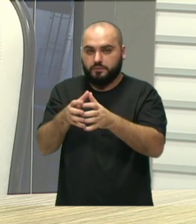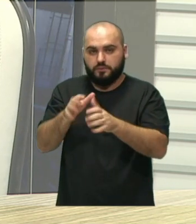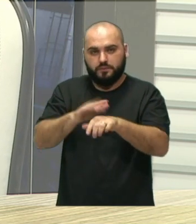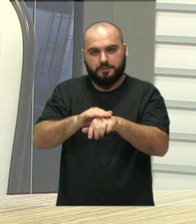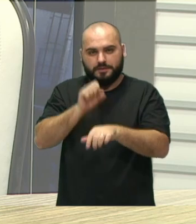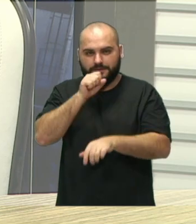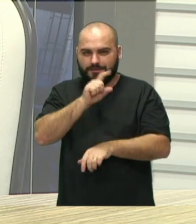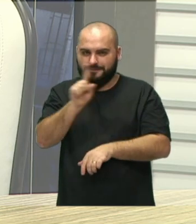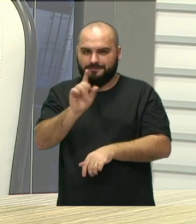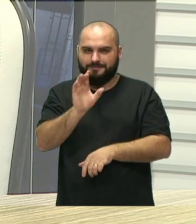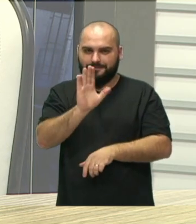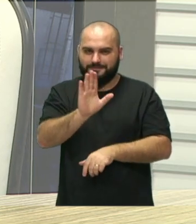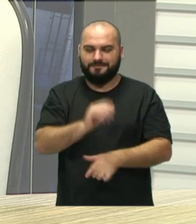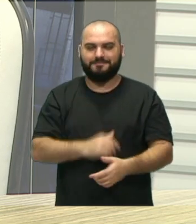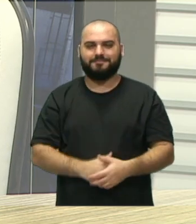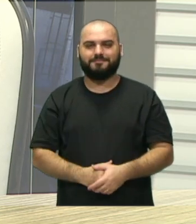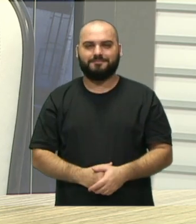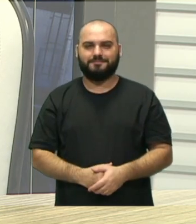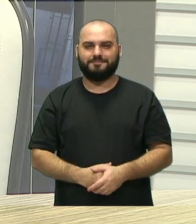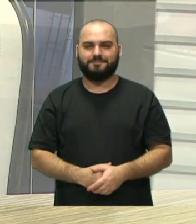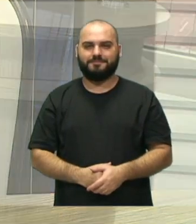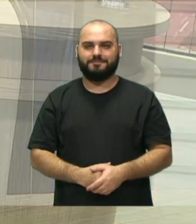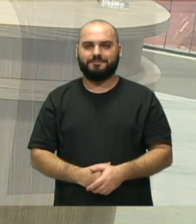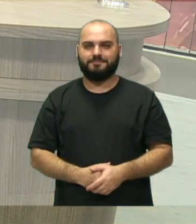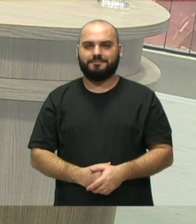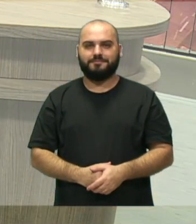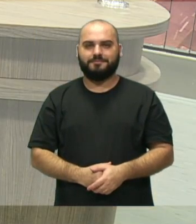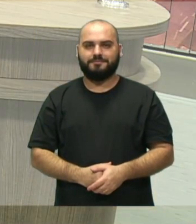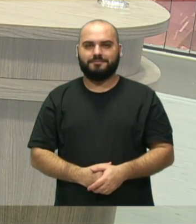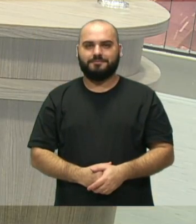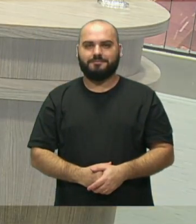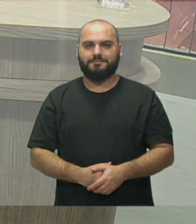não. É só um minuto.